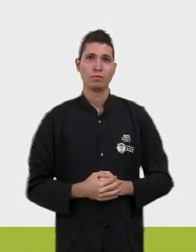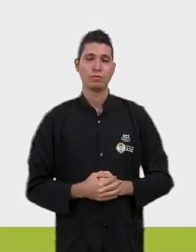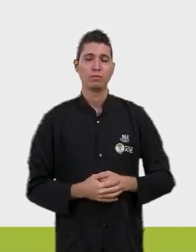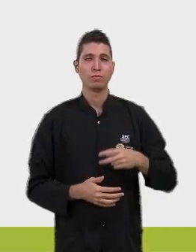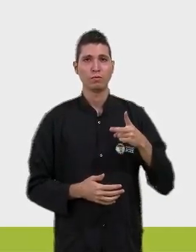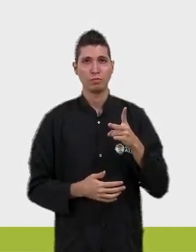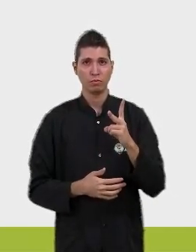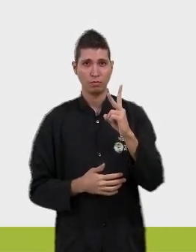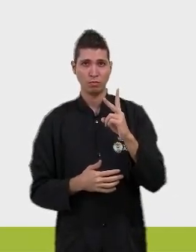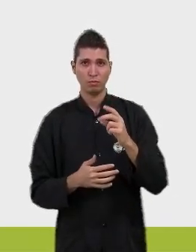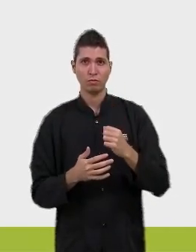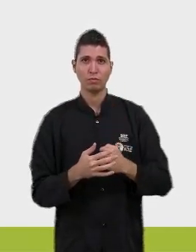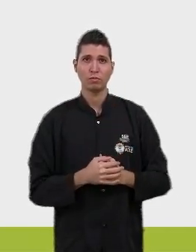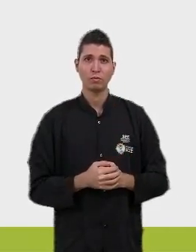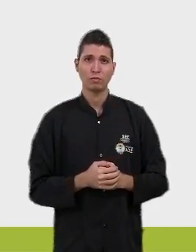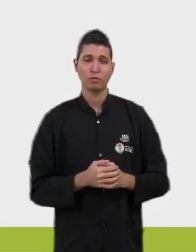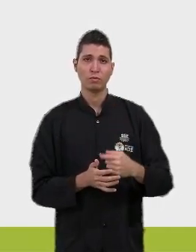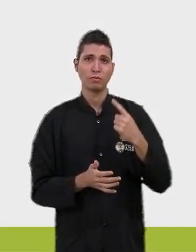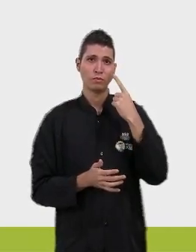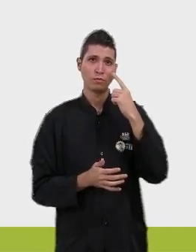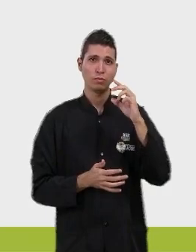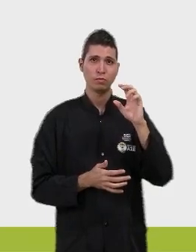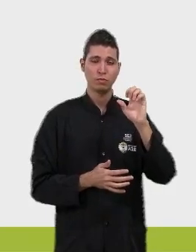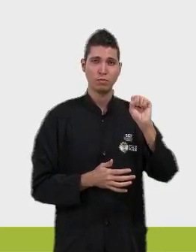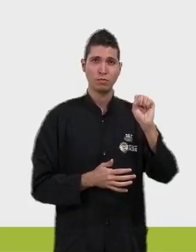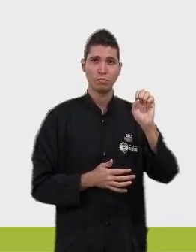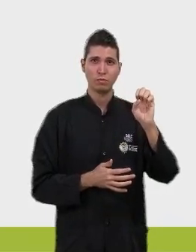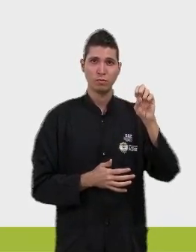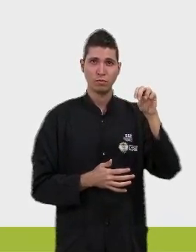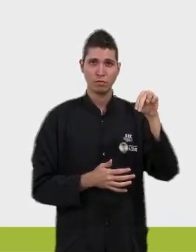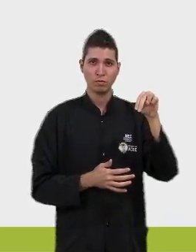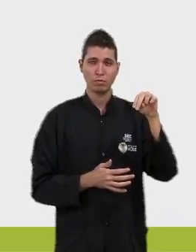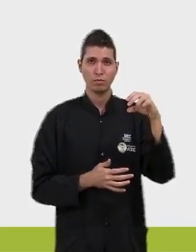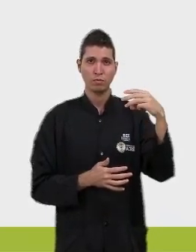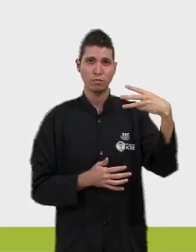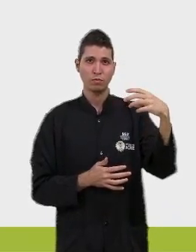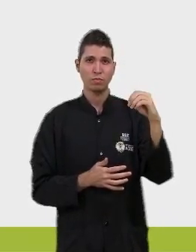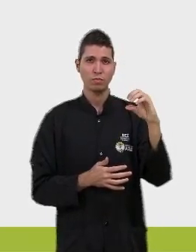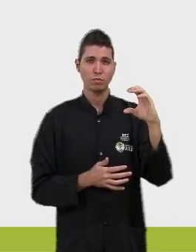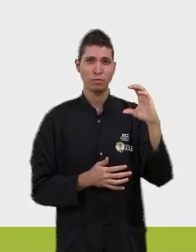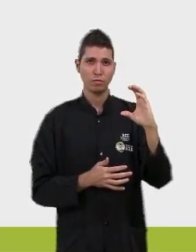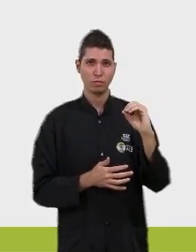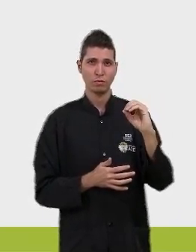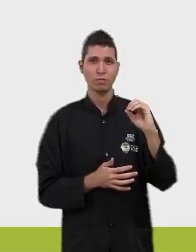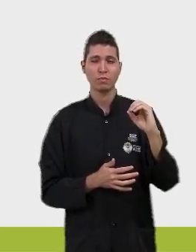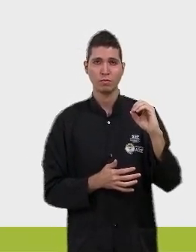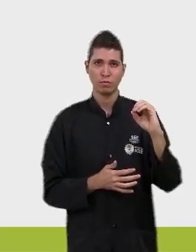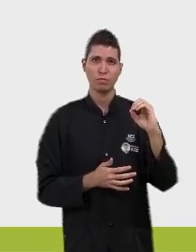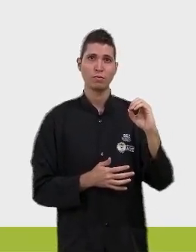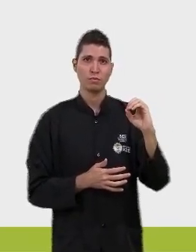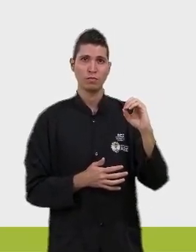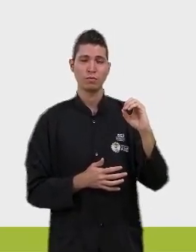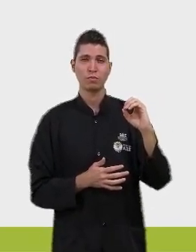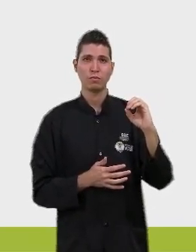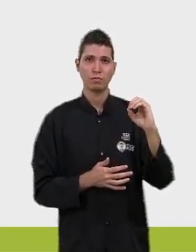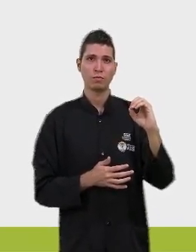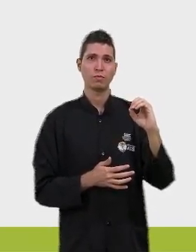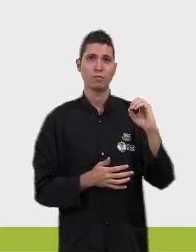Continuando, olhando para o seno agora de 300 graus. Eu, como escrevi 300